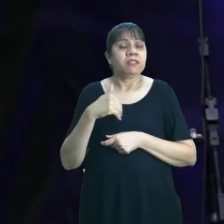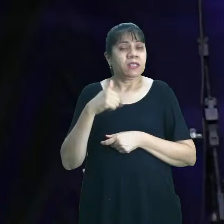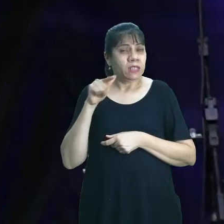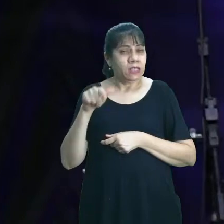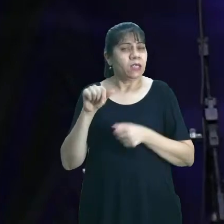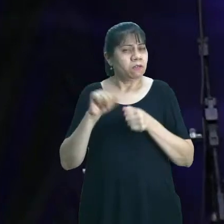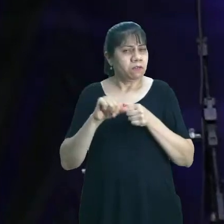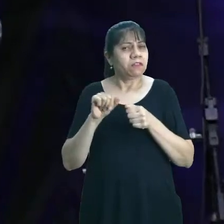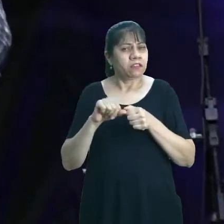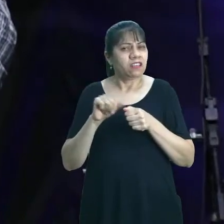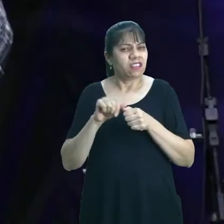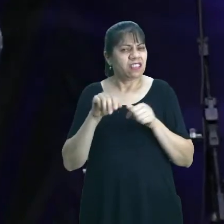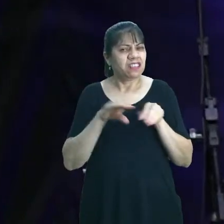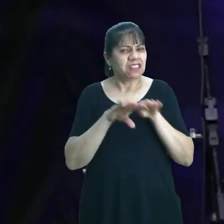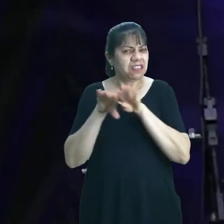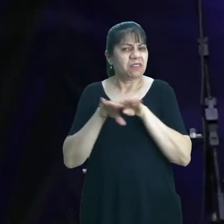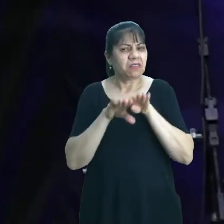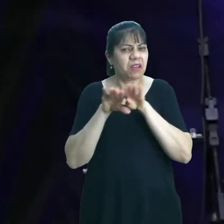O negócio era sério.